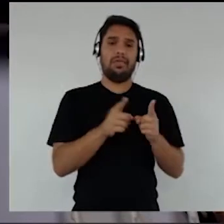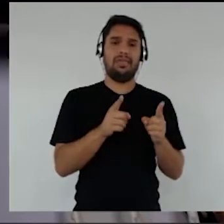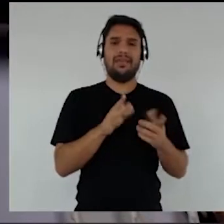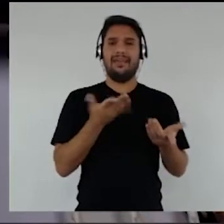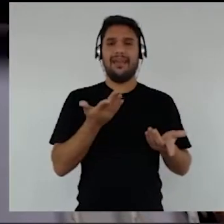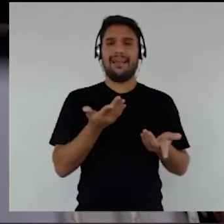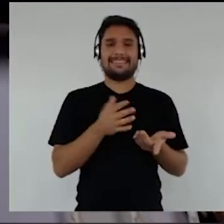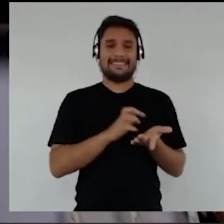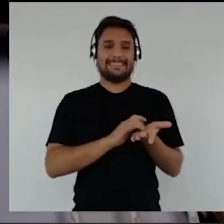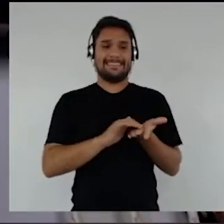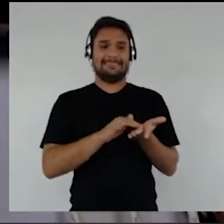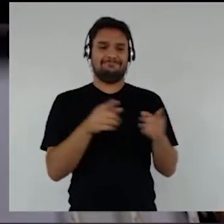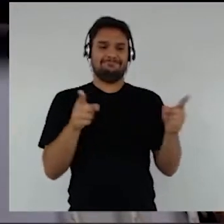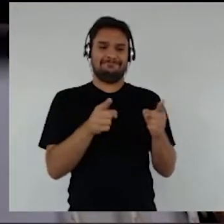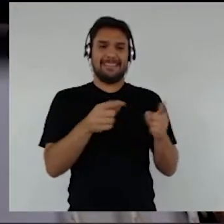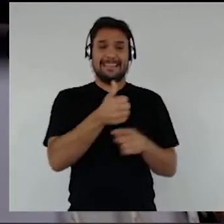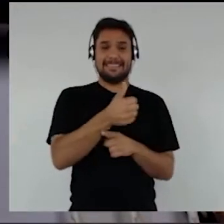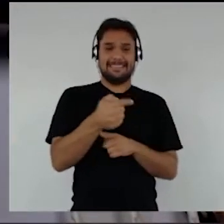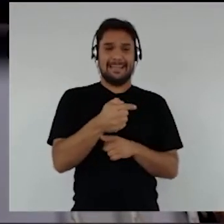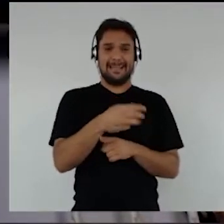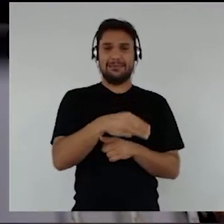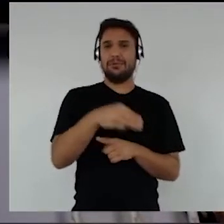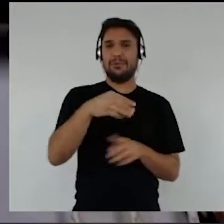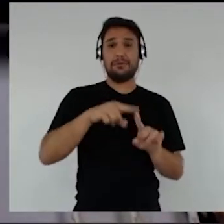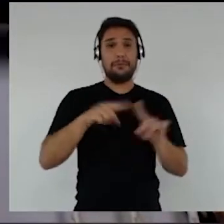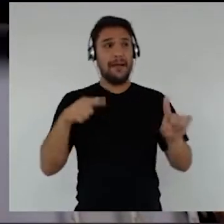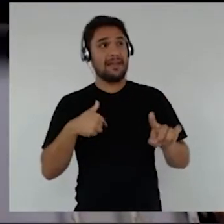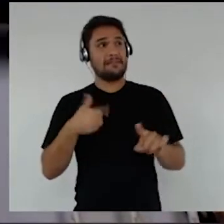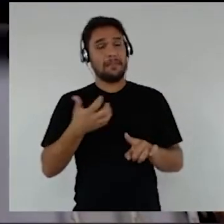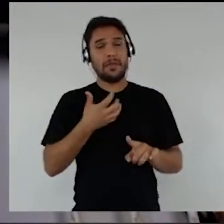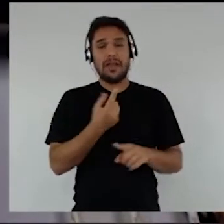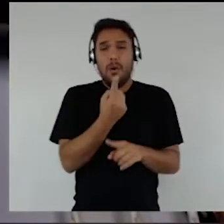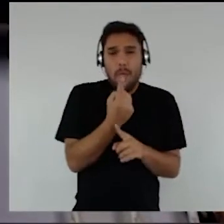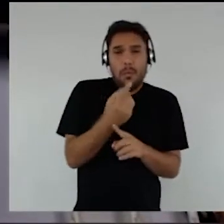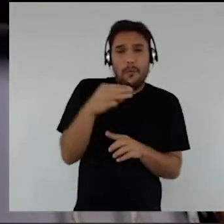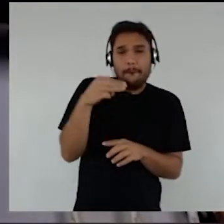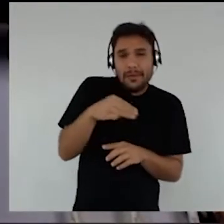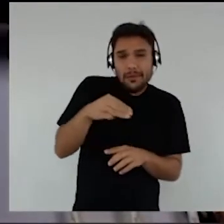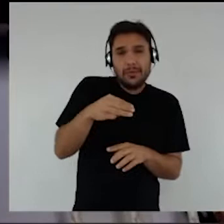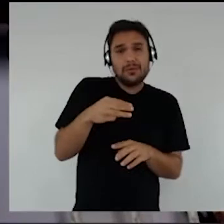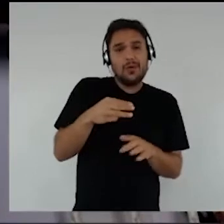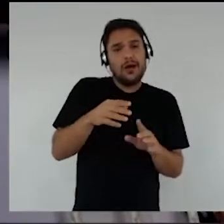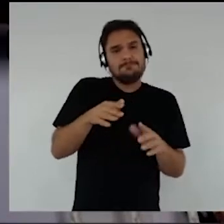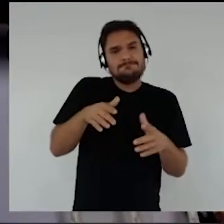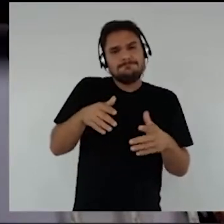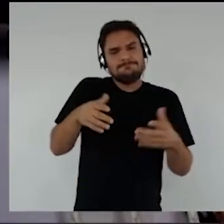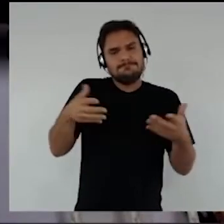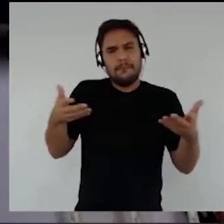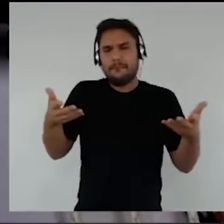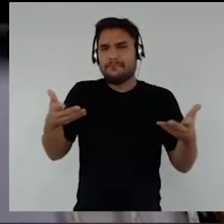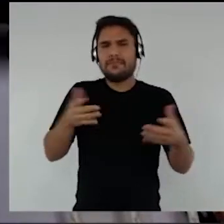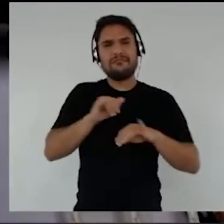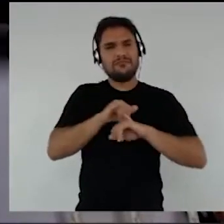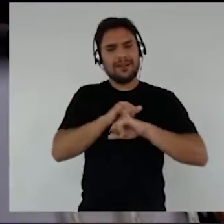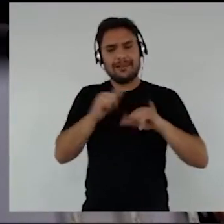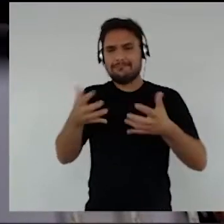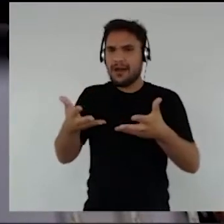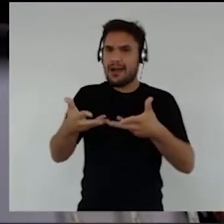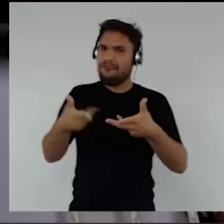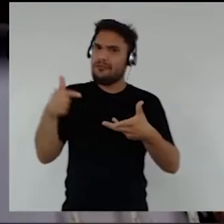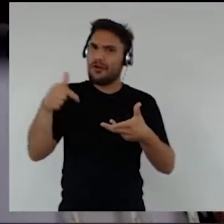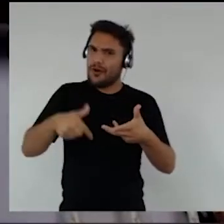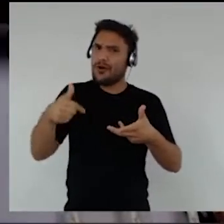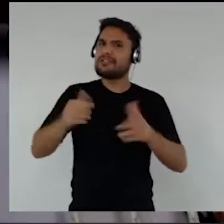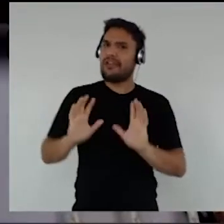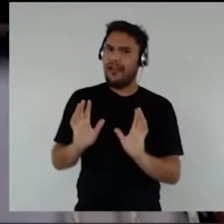aqui um tempo calculadíssimo em 17 minutos, mas eu queria dedicar 1 minuto a elogiar a organização desse evento. Eu tenho